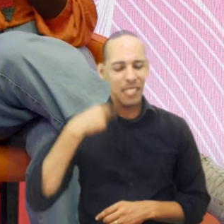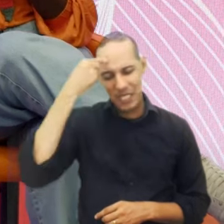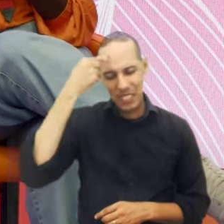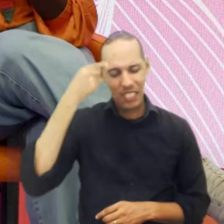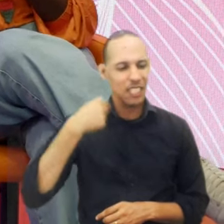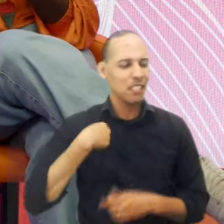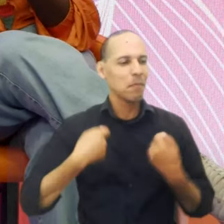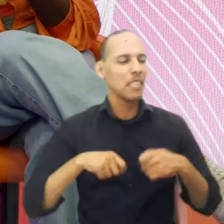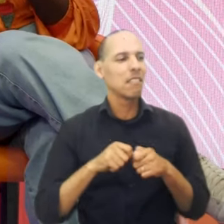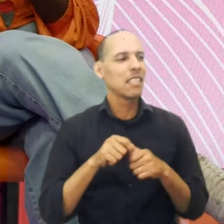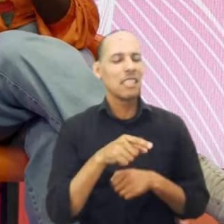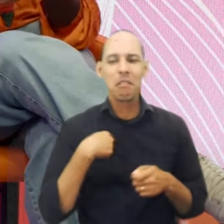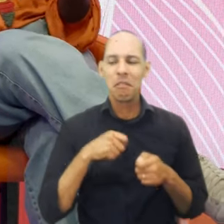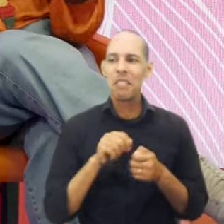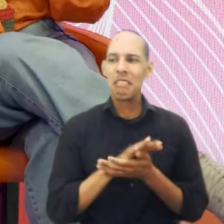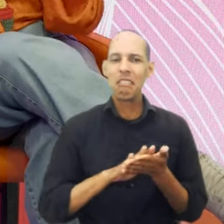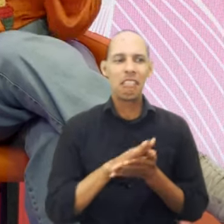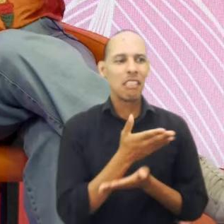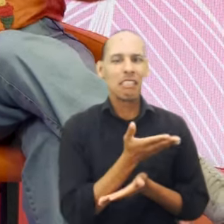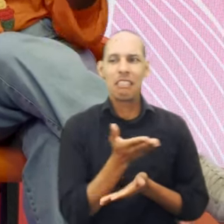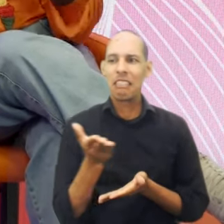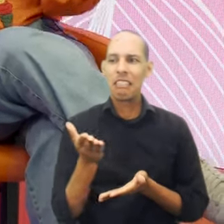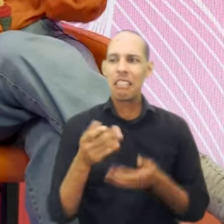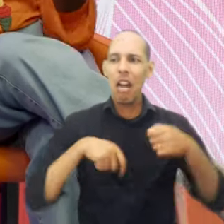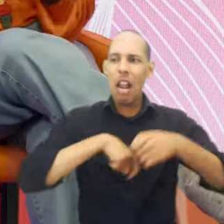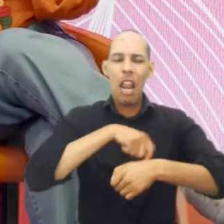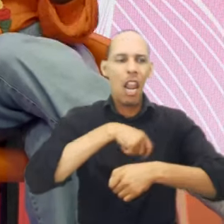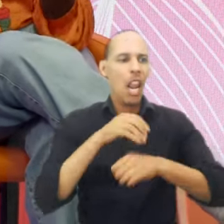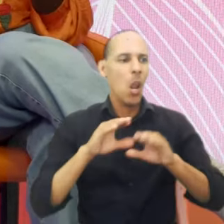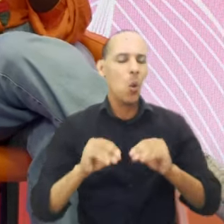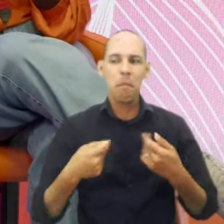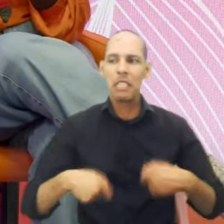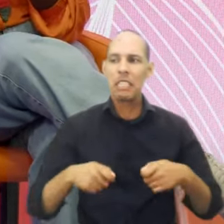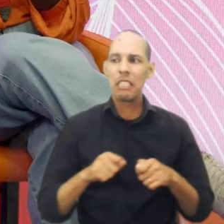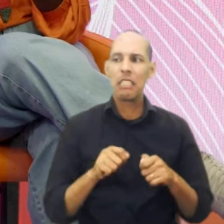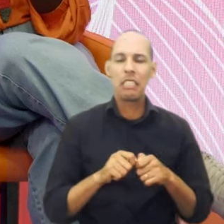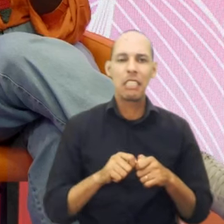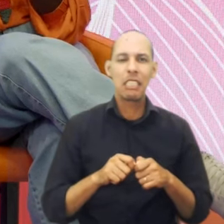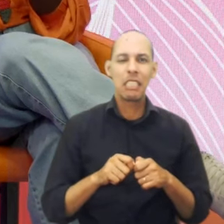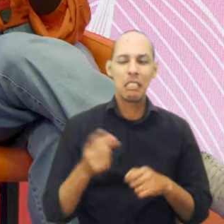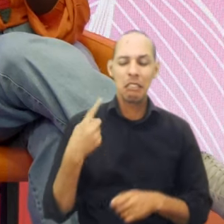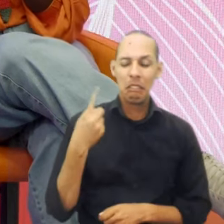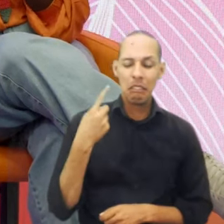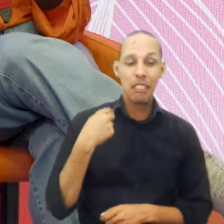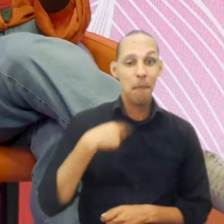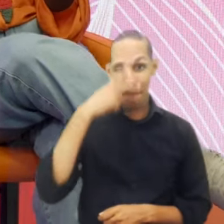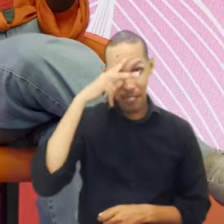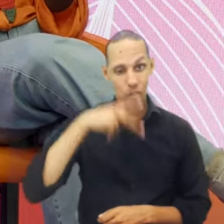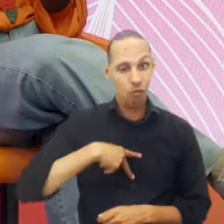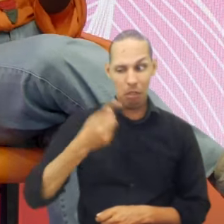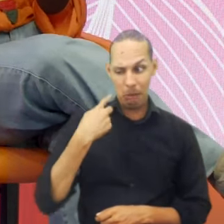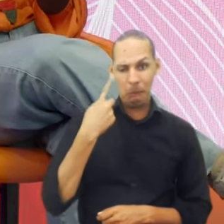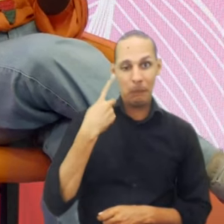dia inteiro aqui, gente, não consegui fazer nada. Nossa, daqui a pouco tem que fazer janta, tem que fazer isso, tem que fazer aquilo, tem que fazer aquilo outro. Então, tem aquela autocrítica, mas graças